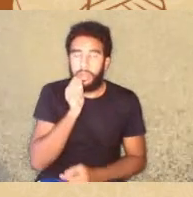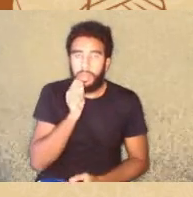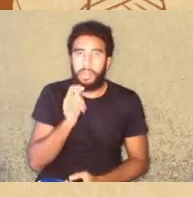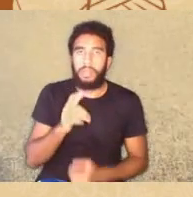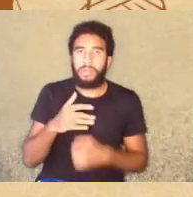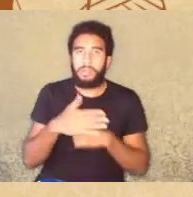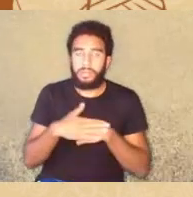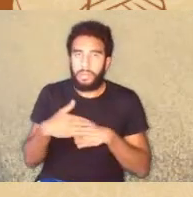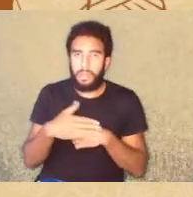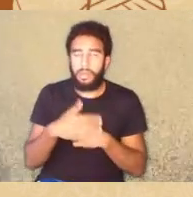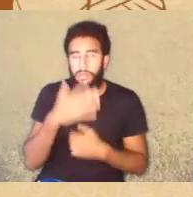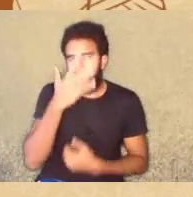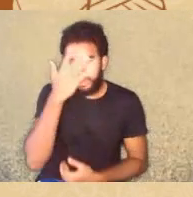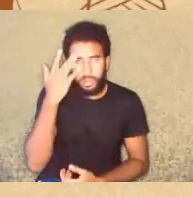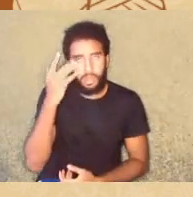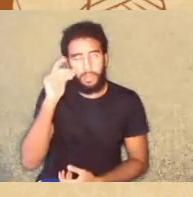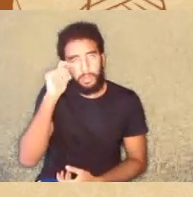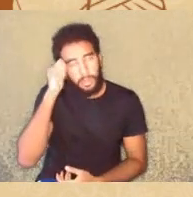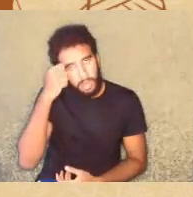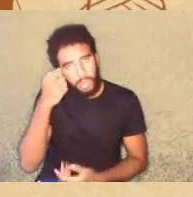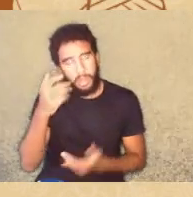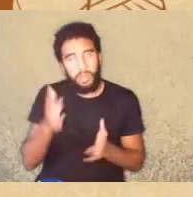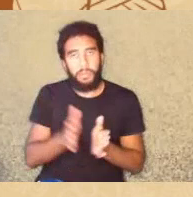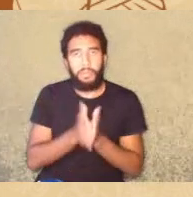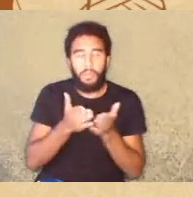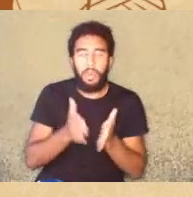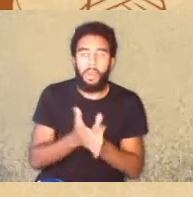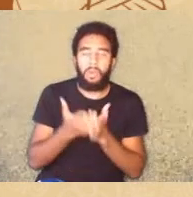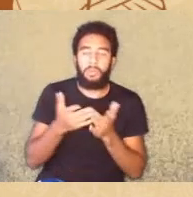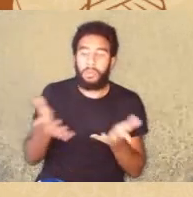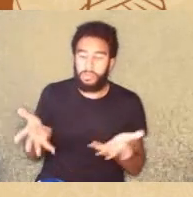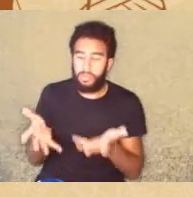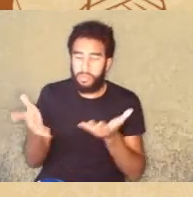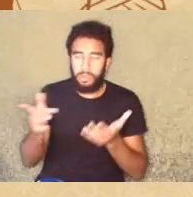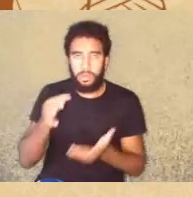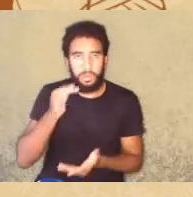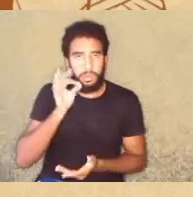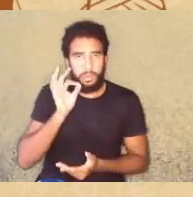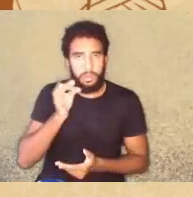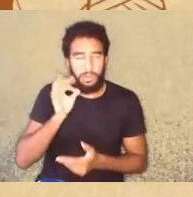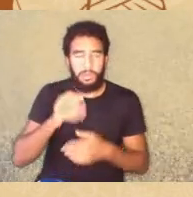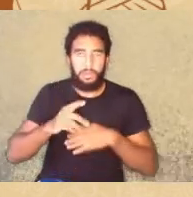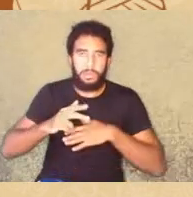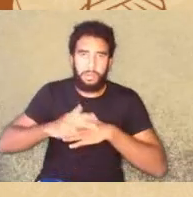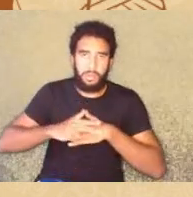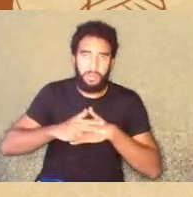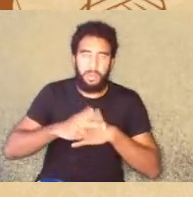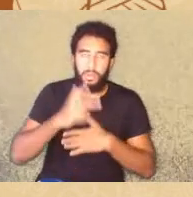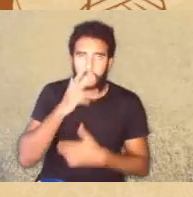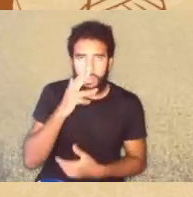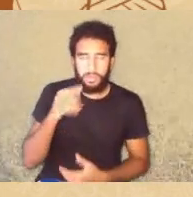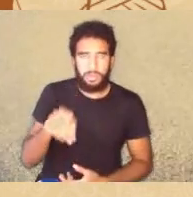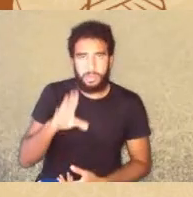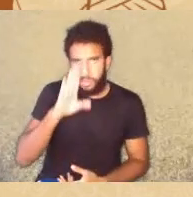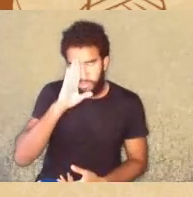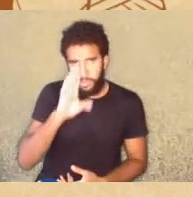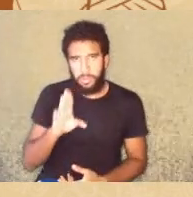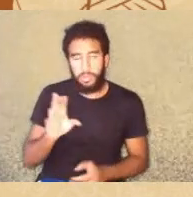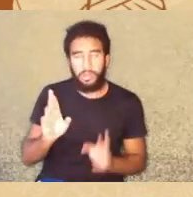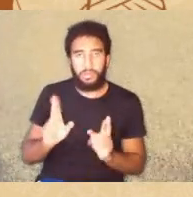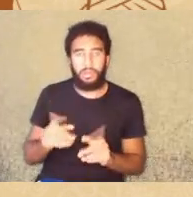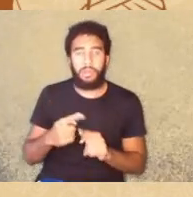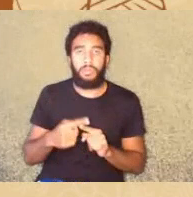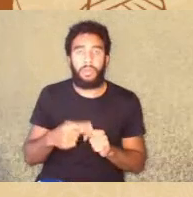e pobres para serem psicanalistas, né? Eu acho que esse que seria o gancho diferente. O serviço a gente já